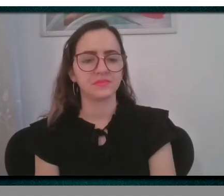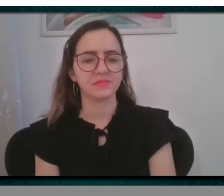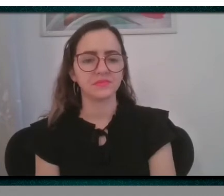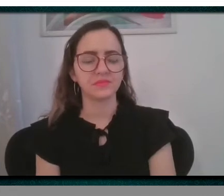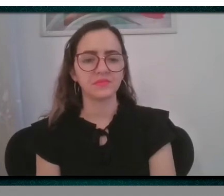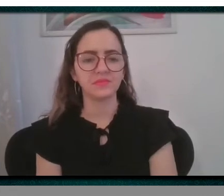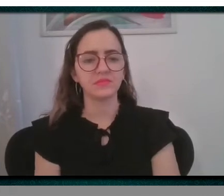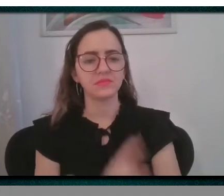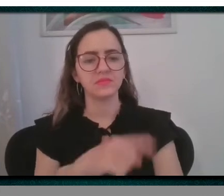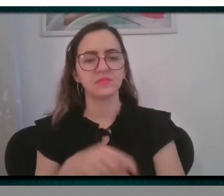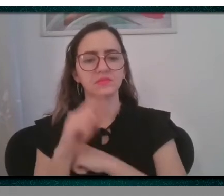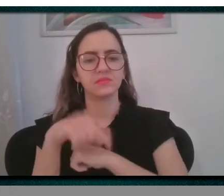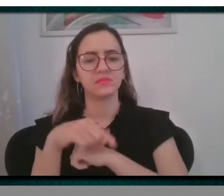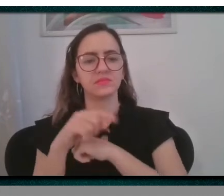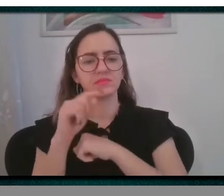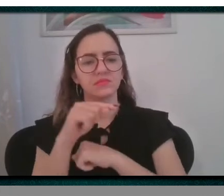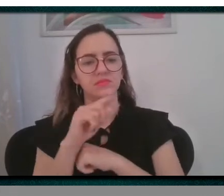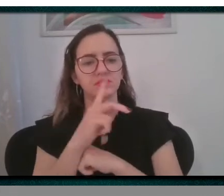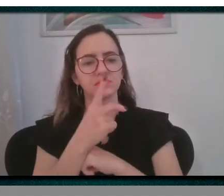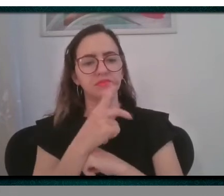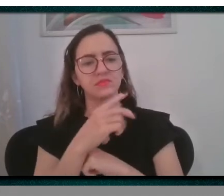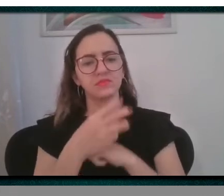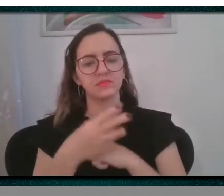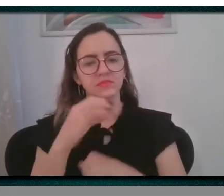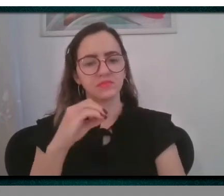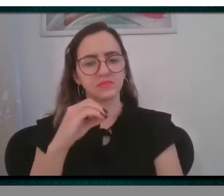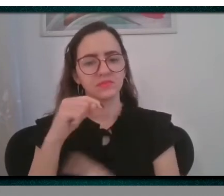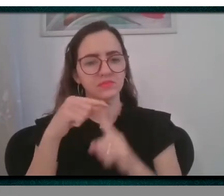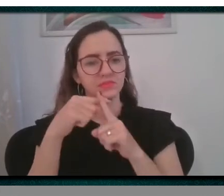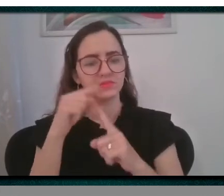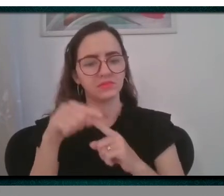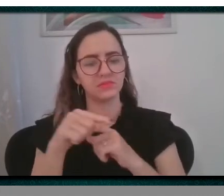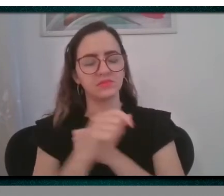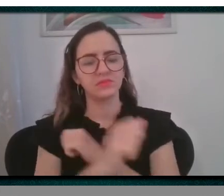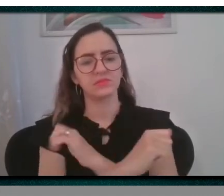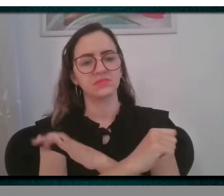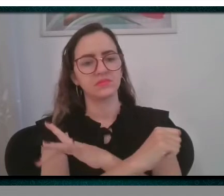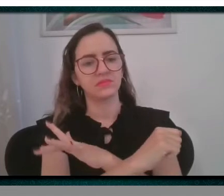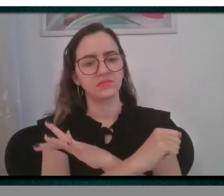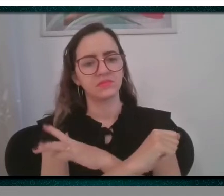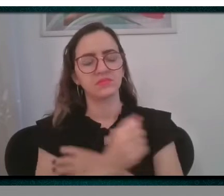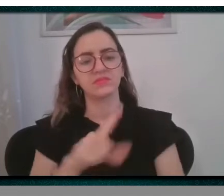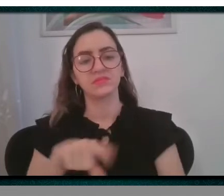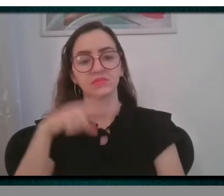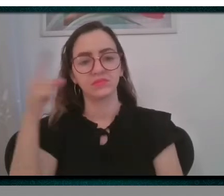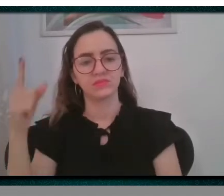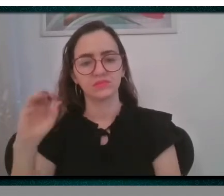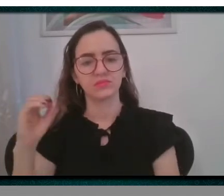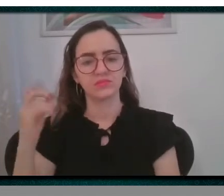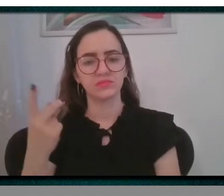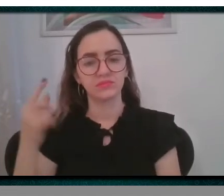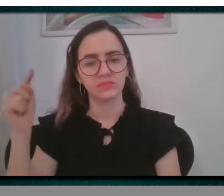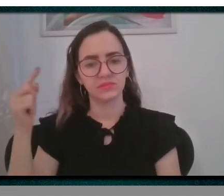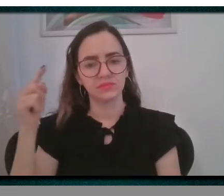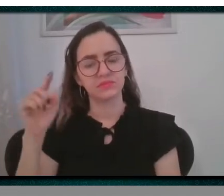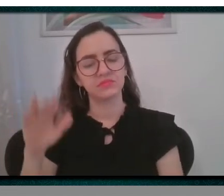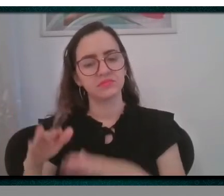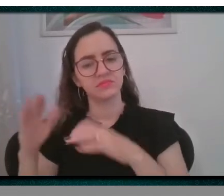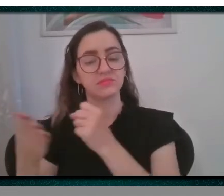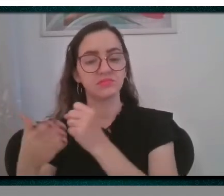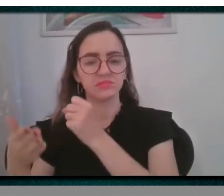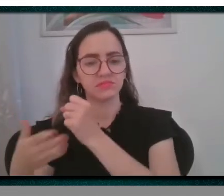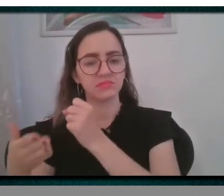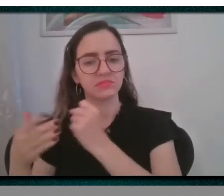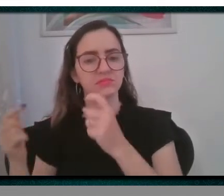ácido. E essa parte aqui vai ser a parte, tecnicamente, que representa uma base. Tá? Então, aqui a gente representa a